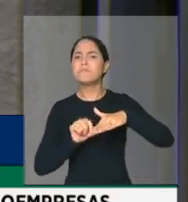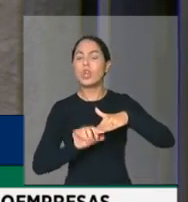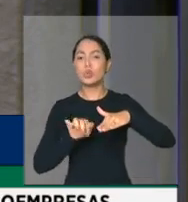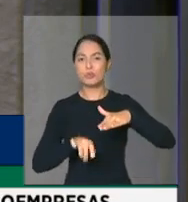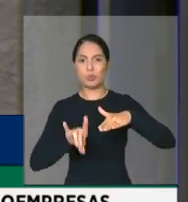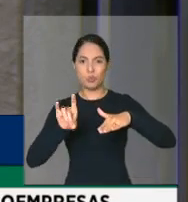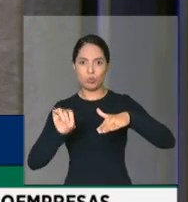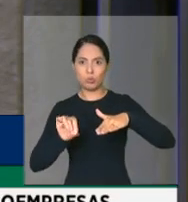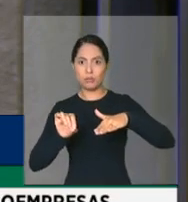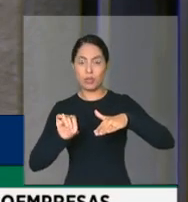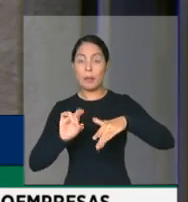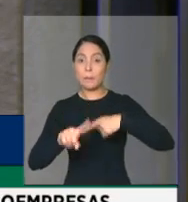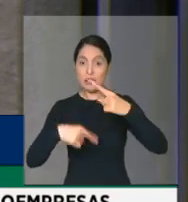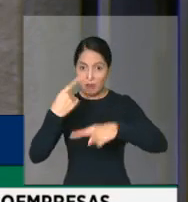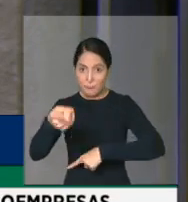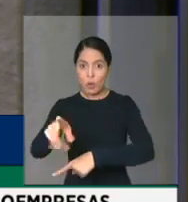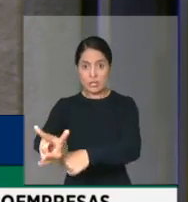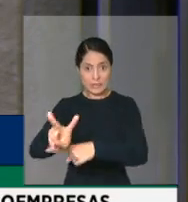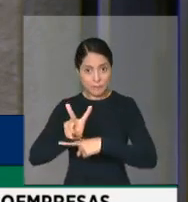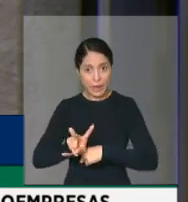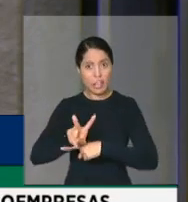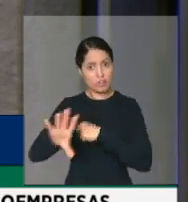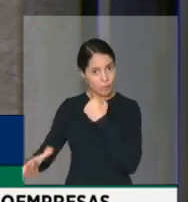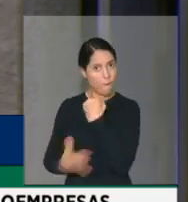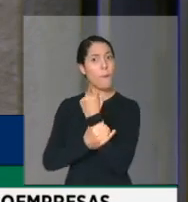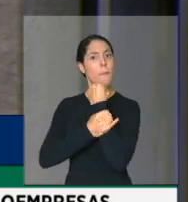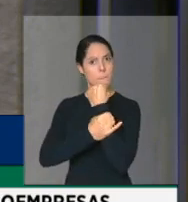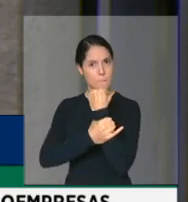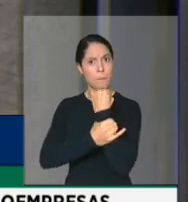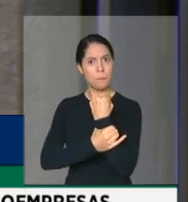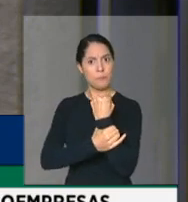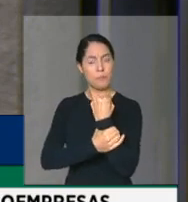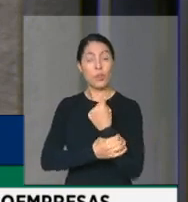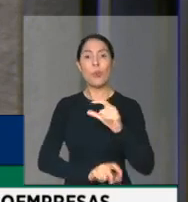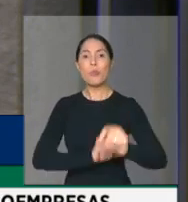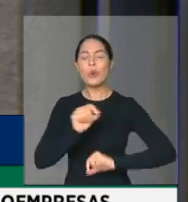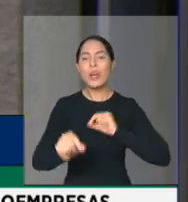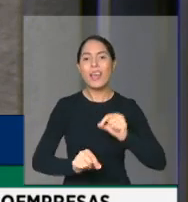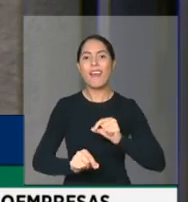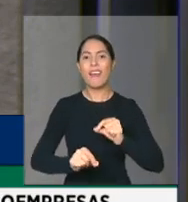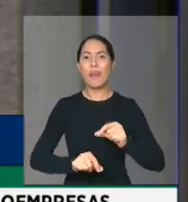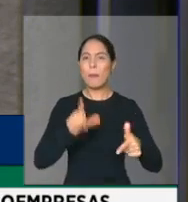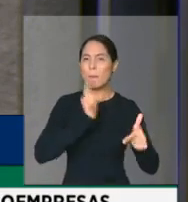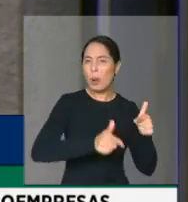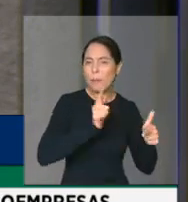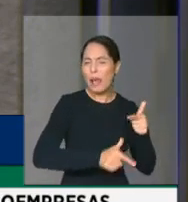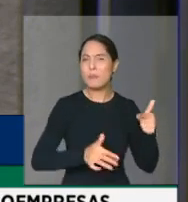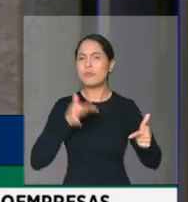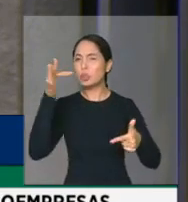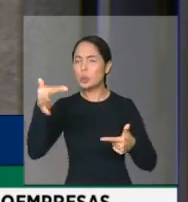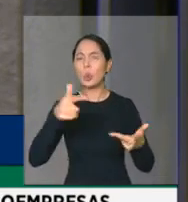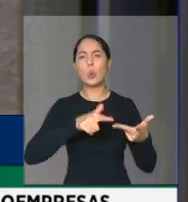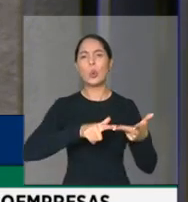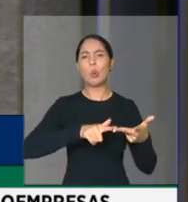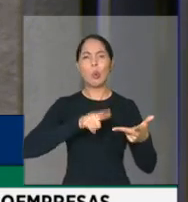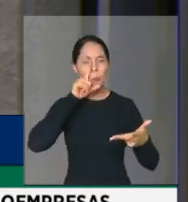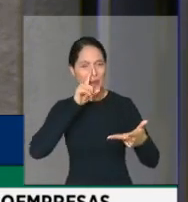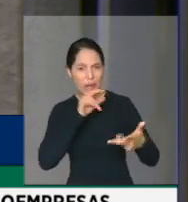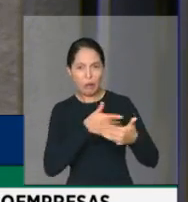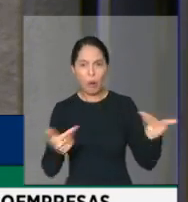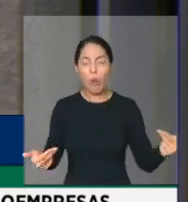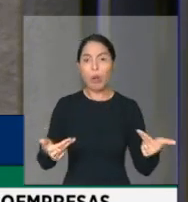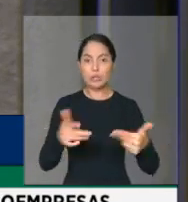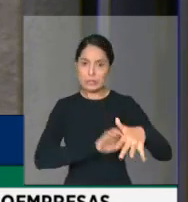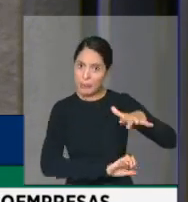empréstimo que será feito ao pequeno e o micro. Isso reduz muito o risco dos bancos, das empresas que vão